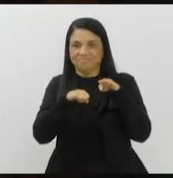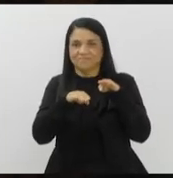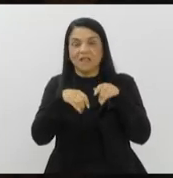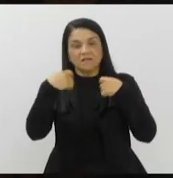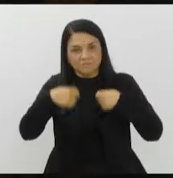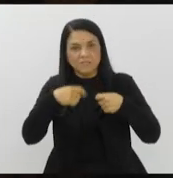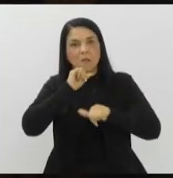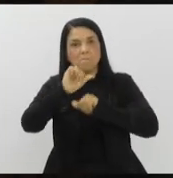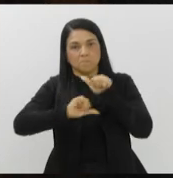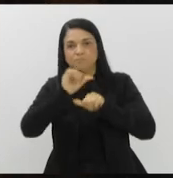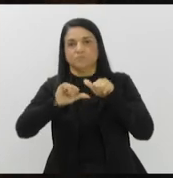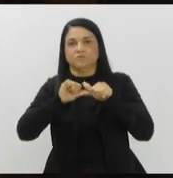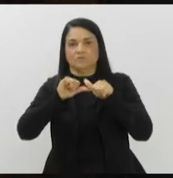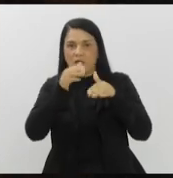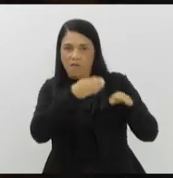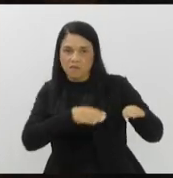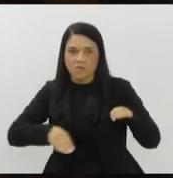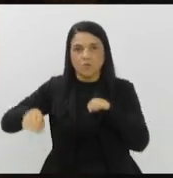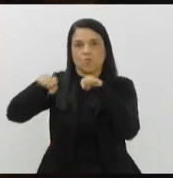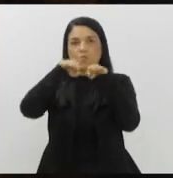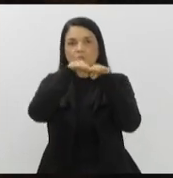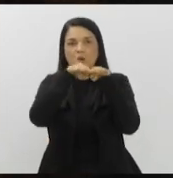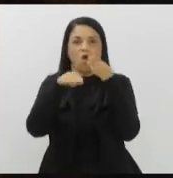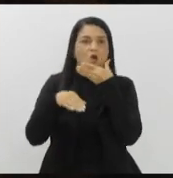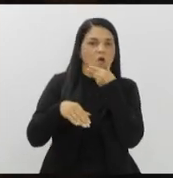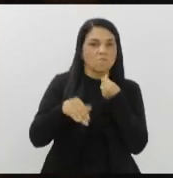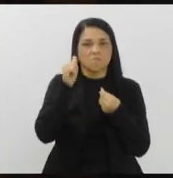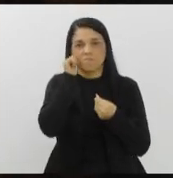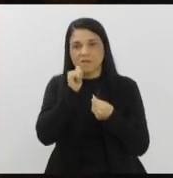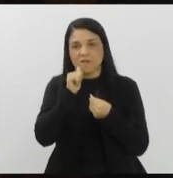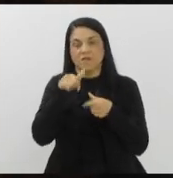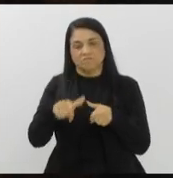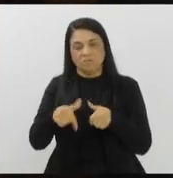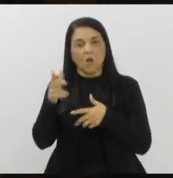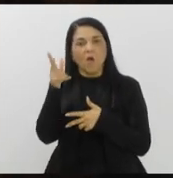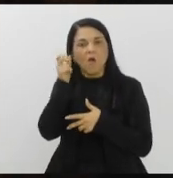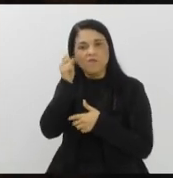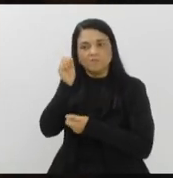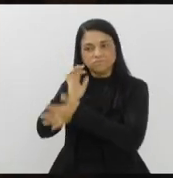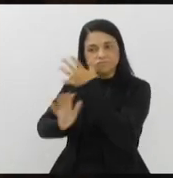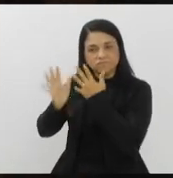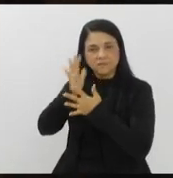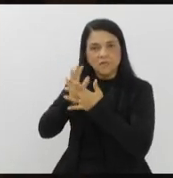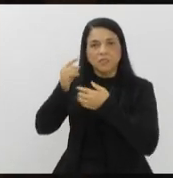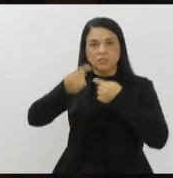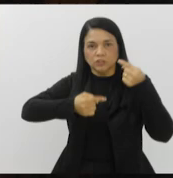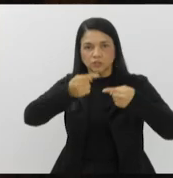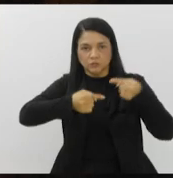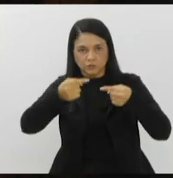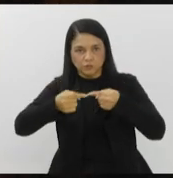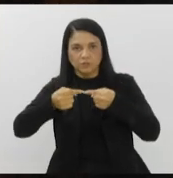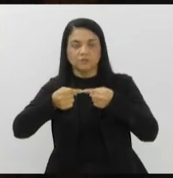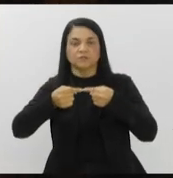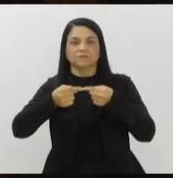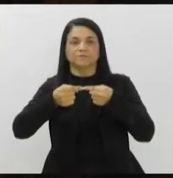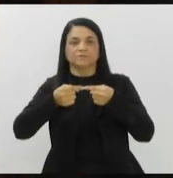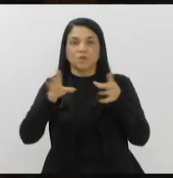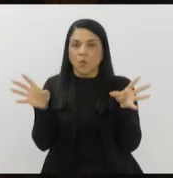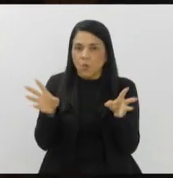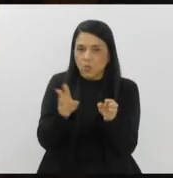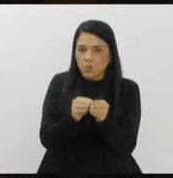possa modificá-las. Então, a gente está aqui para ouvir, para contribuir com esse debate. Eu concluo destacando que essa